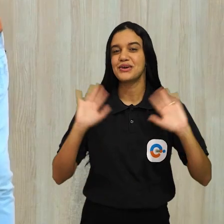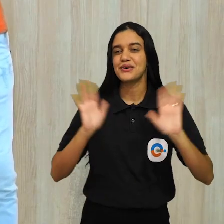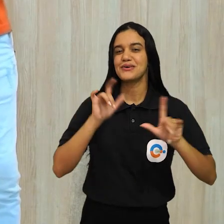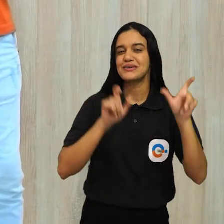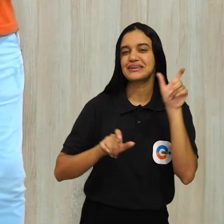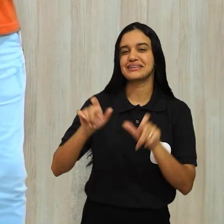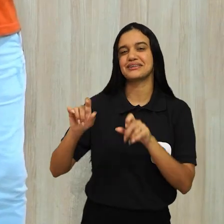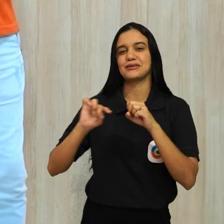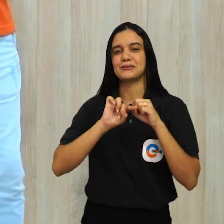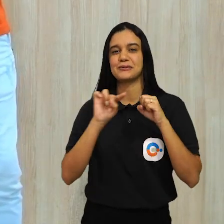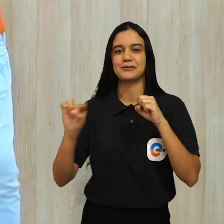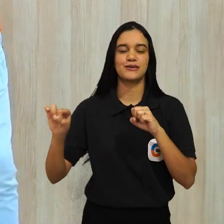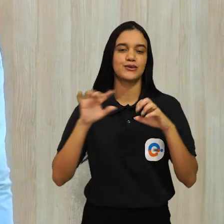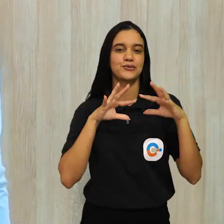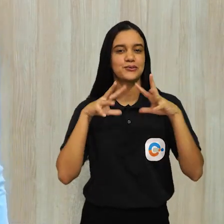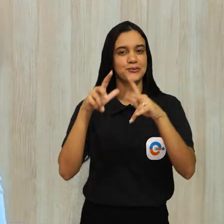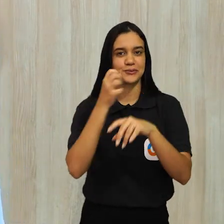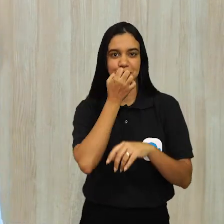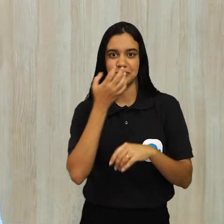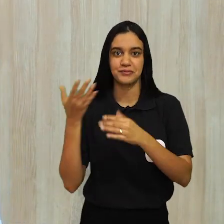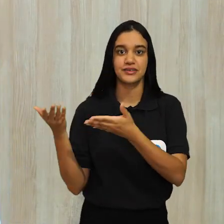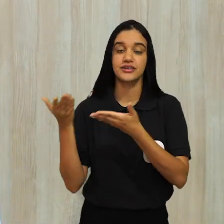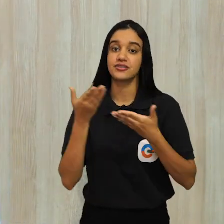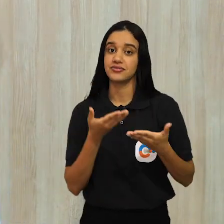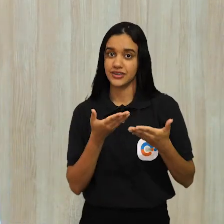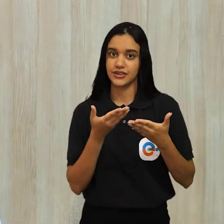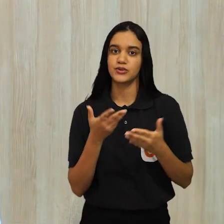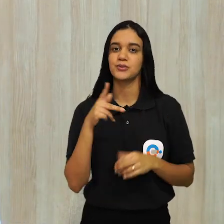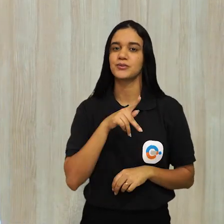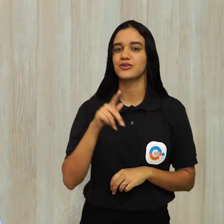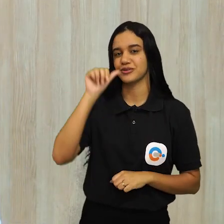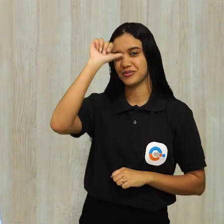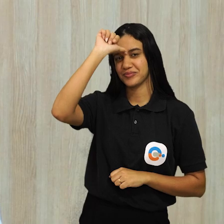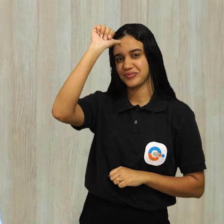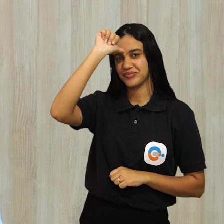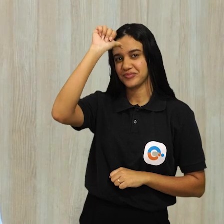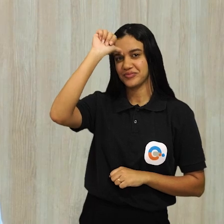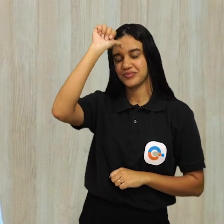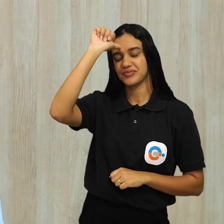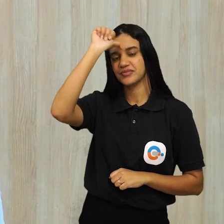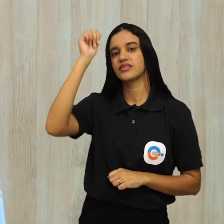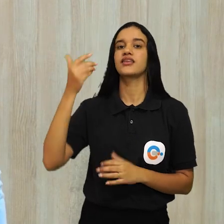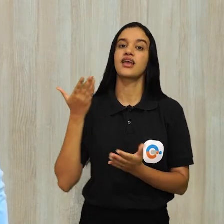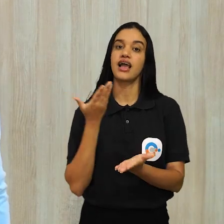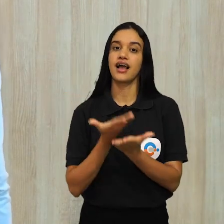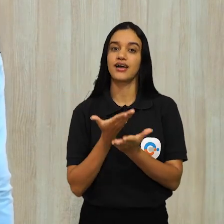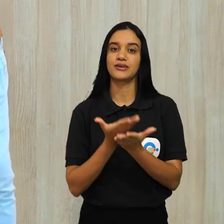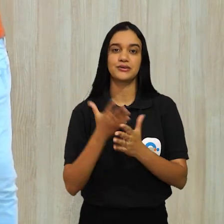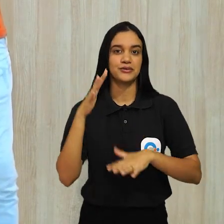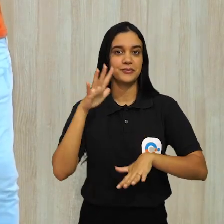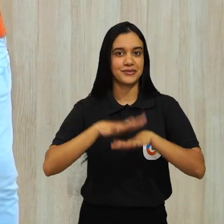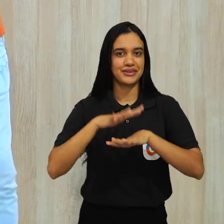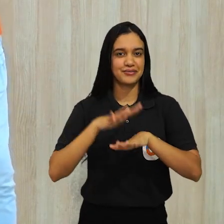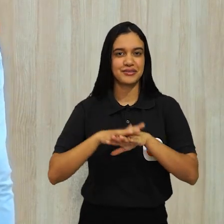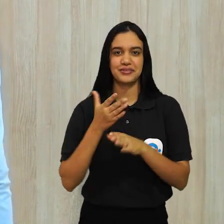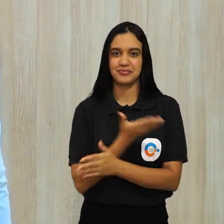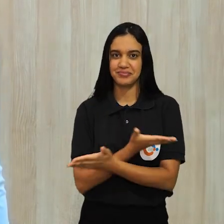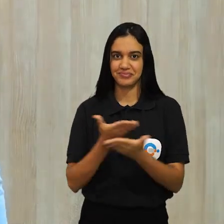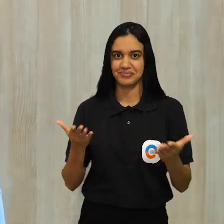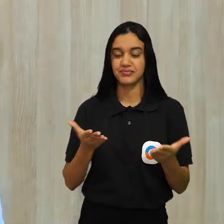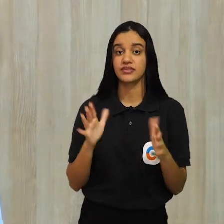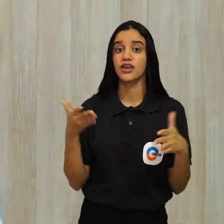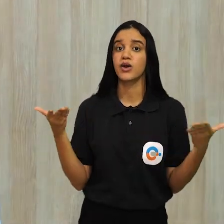Fala, galerinha do Onda Tech, sejam todos muito bem-vindos. Professor Wellington Moura, mais uma aula de matemática para